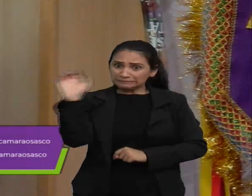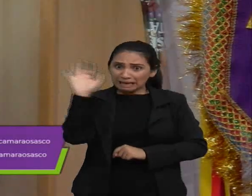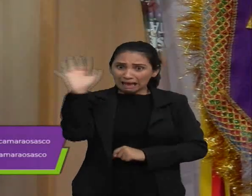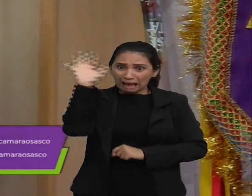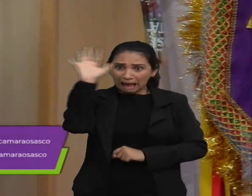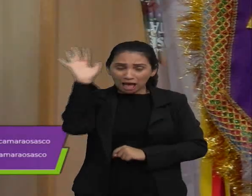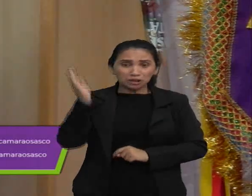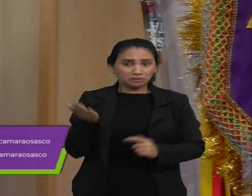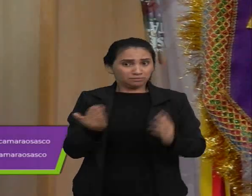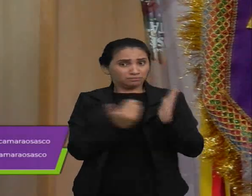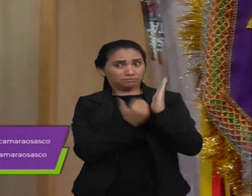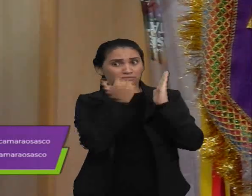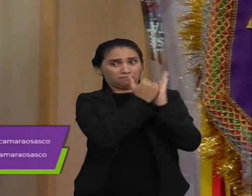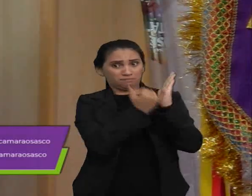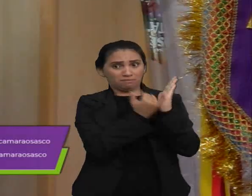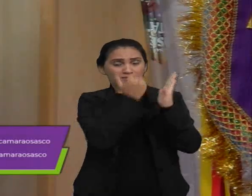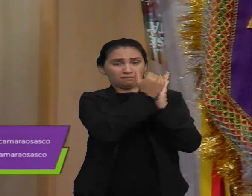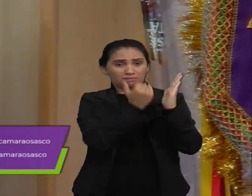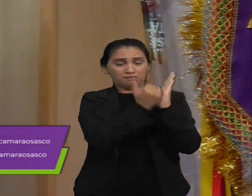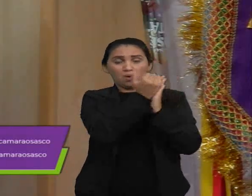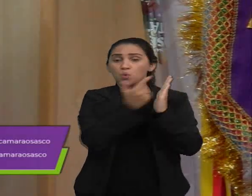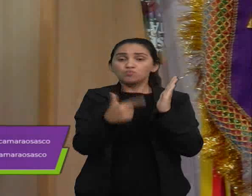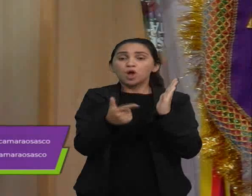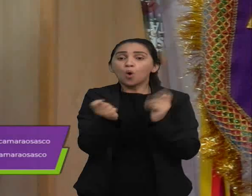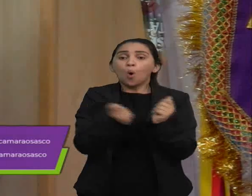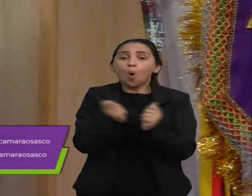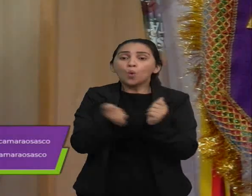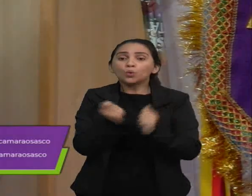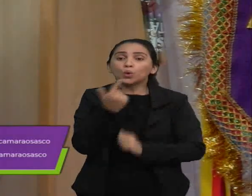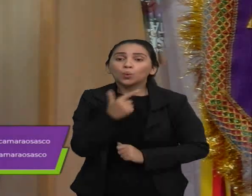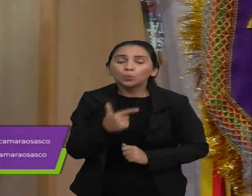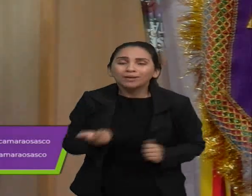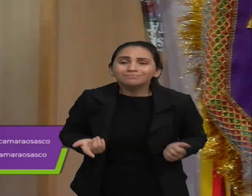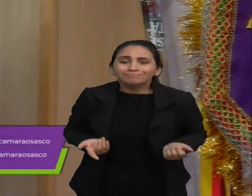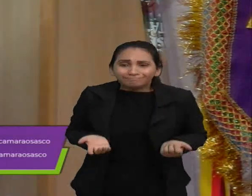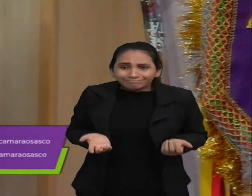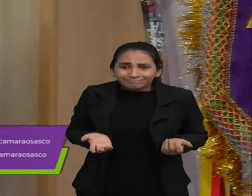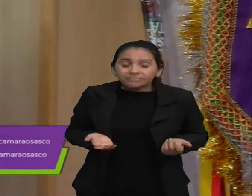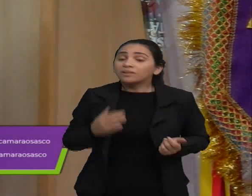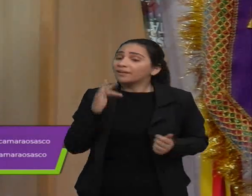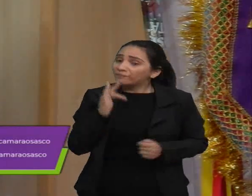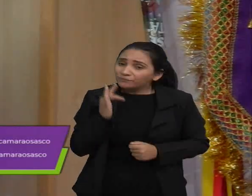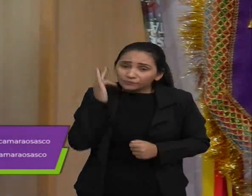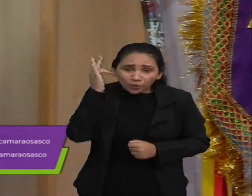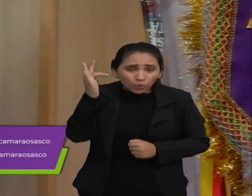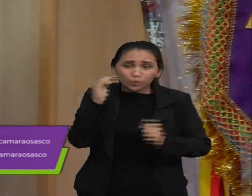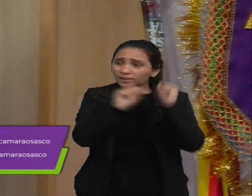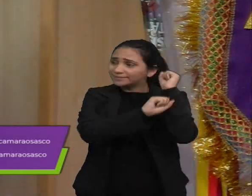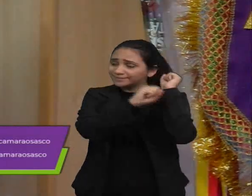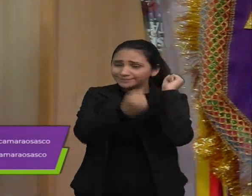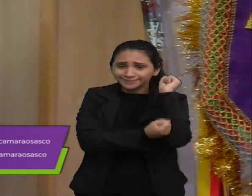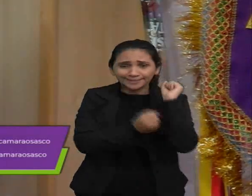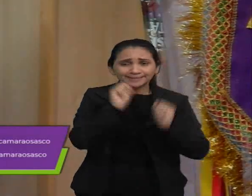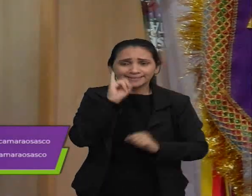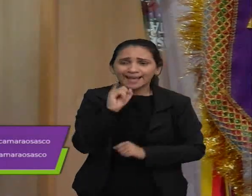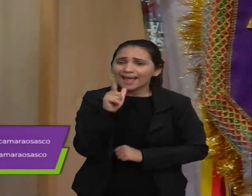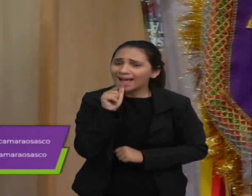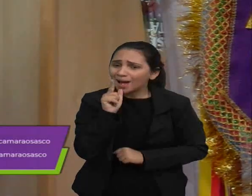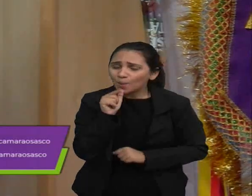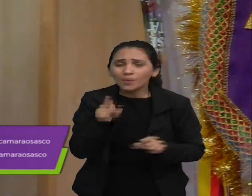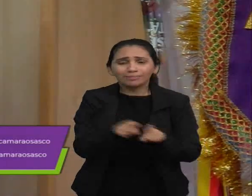sobe na hora que eles bem entendem. Nem controle sobre a tarifa nós temos. E esse vai ser o futuro da água, se ela for